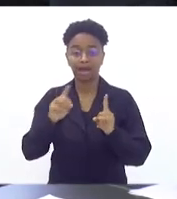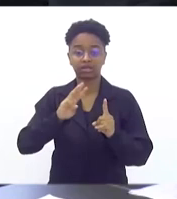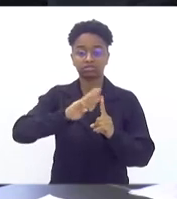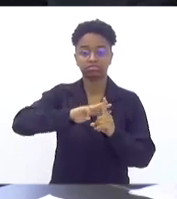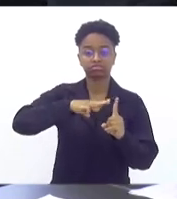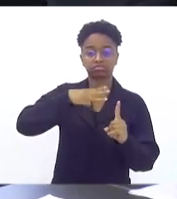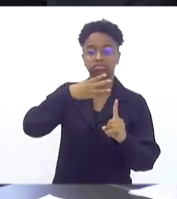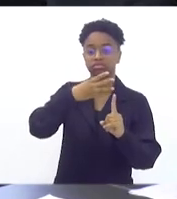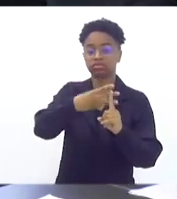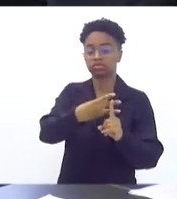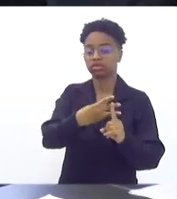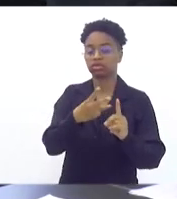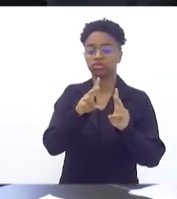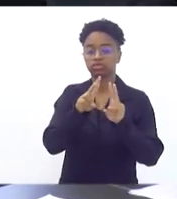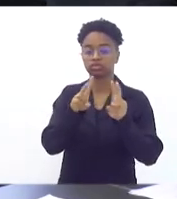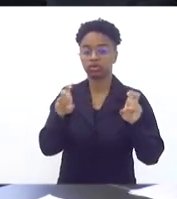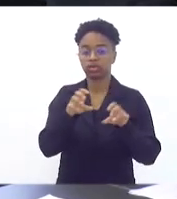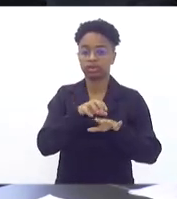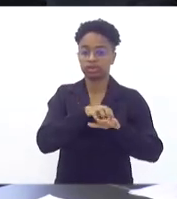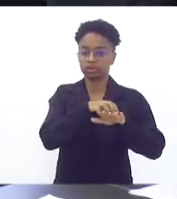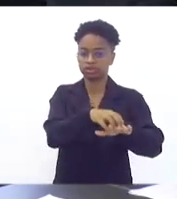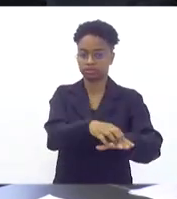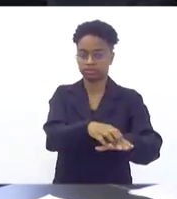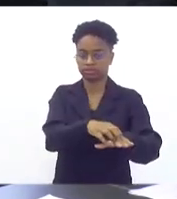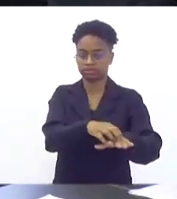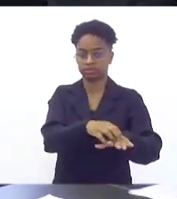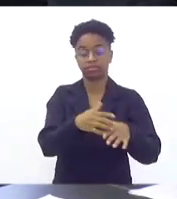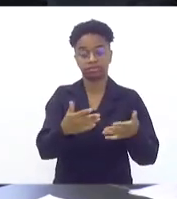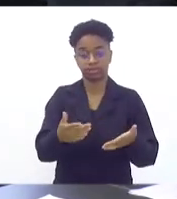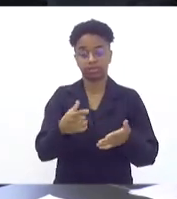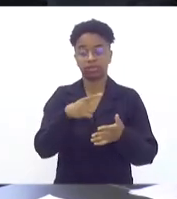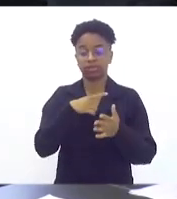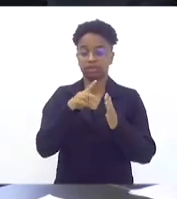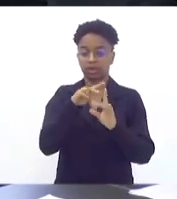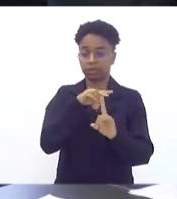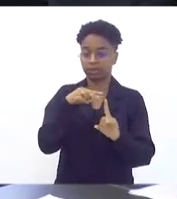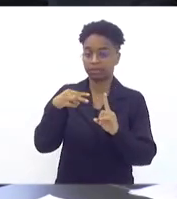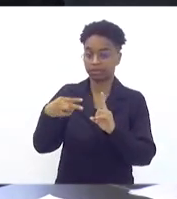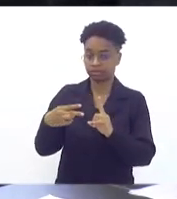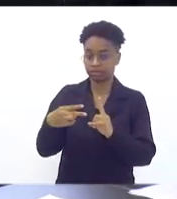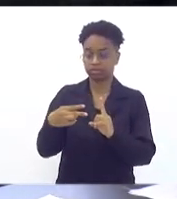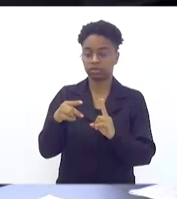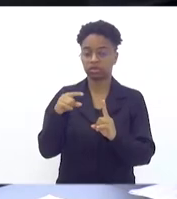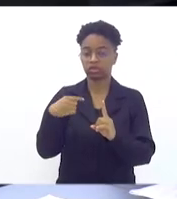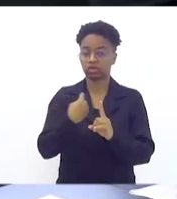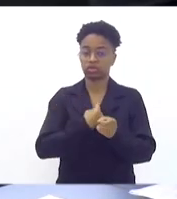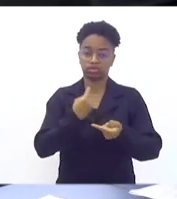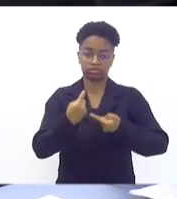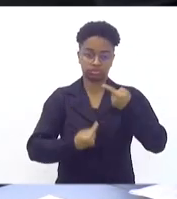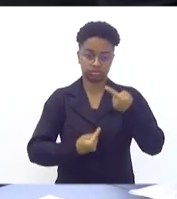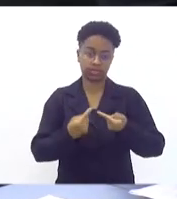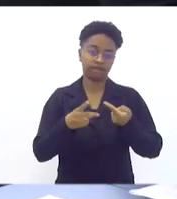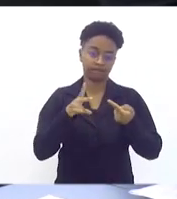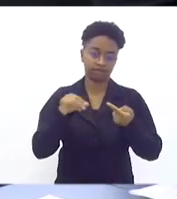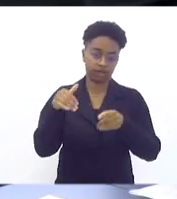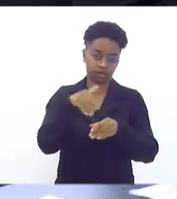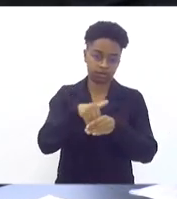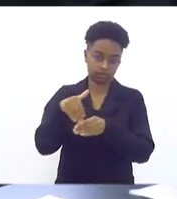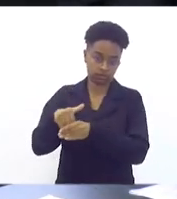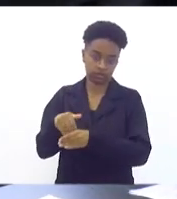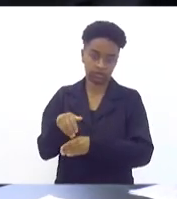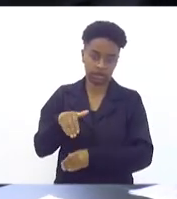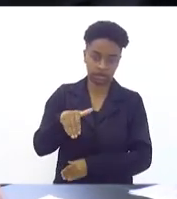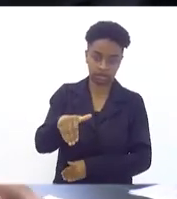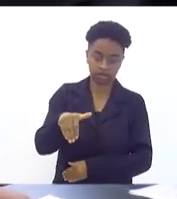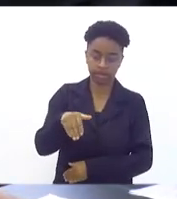denúncias referentes ao transporte e há uma perspectiva e que vai ser deliberada ainda dentre os colegas aqui